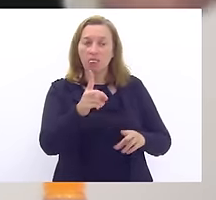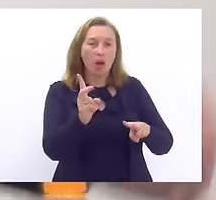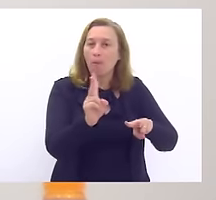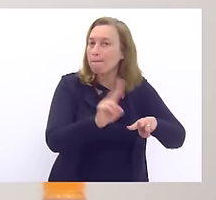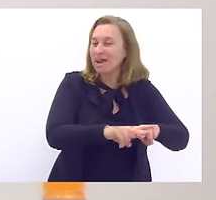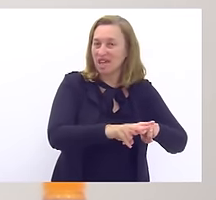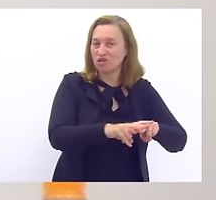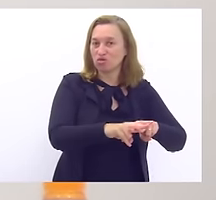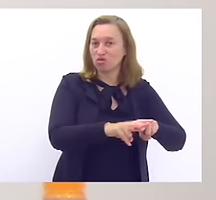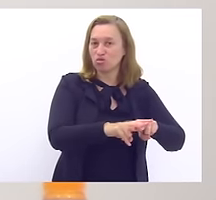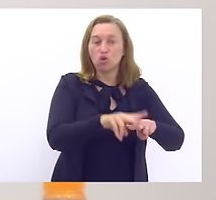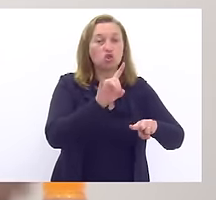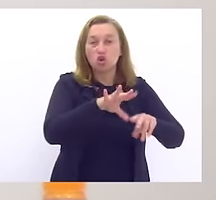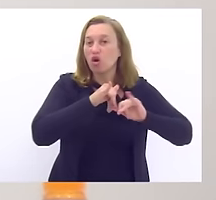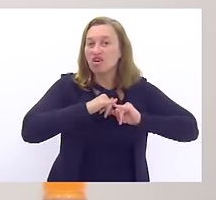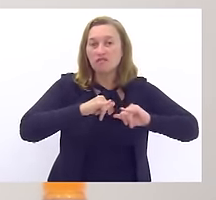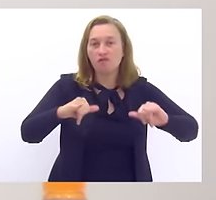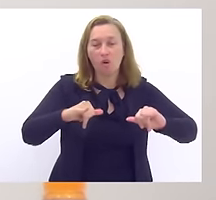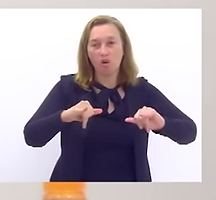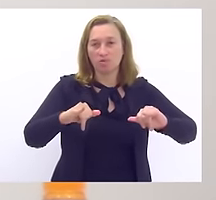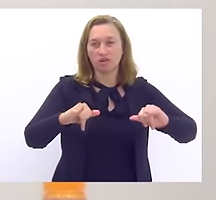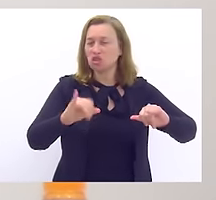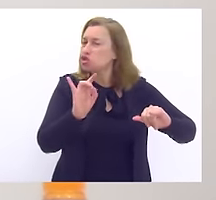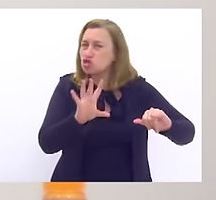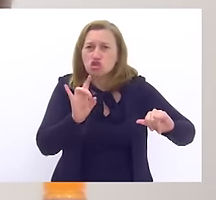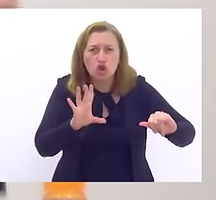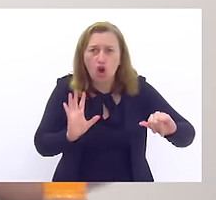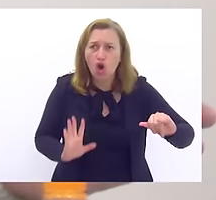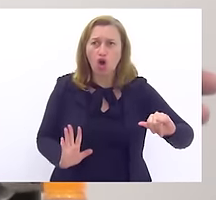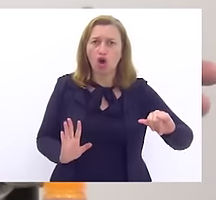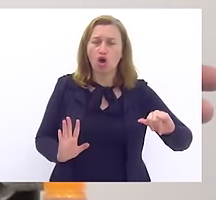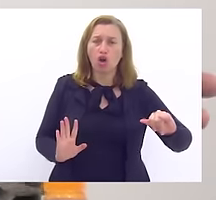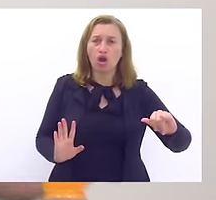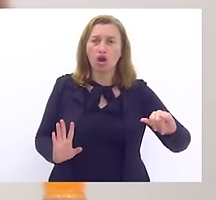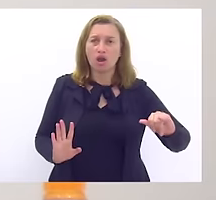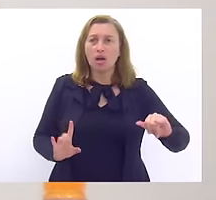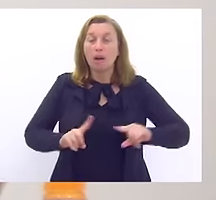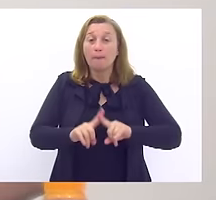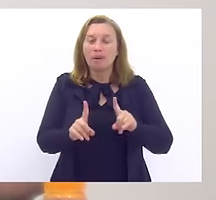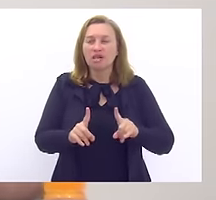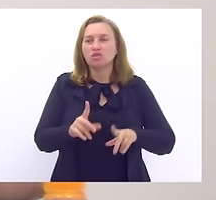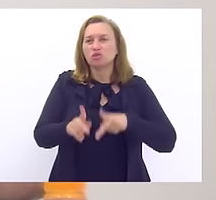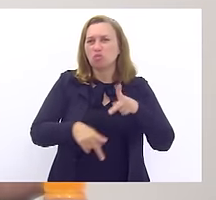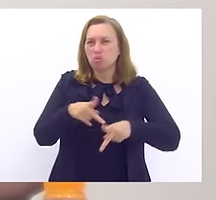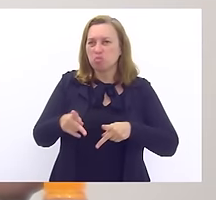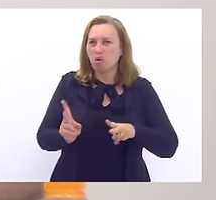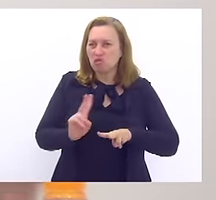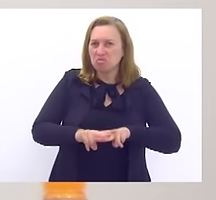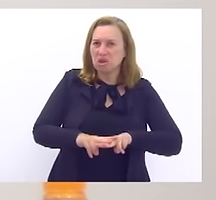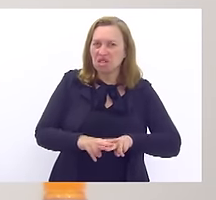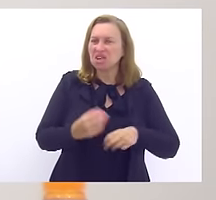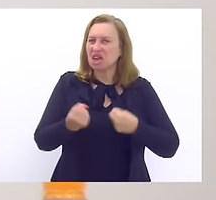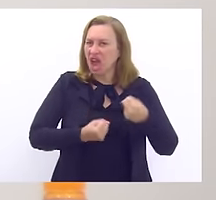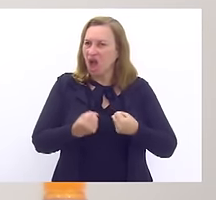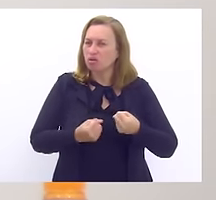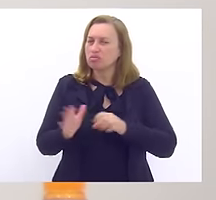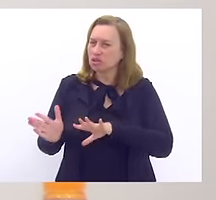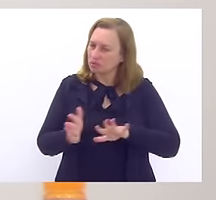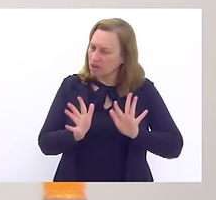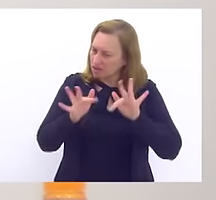colocando a vida da população em risco e ele confessa aqui que tem privilégio acabou de falar Presidente Deputado e aí